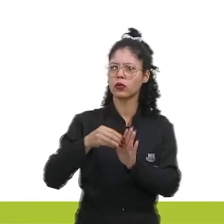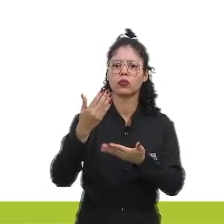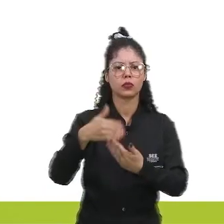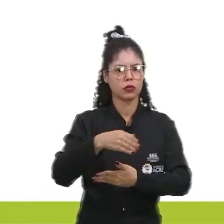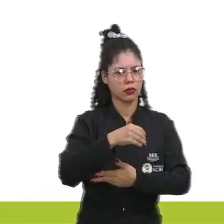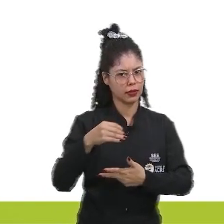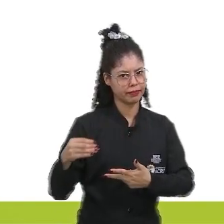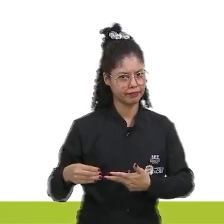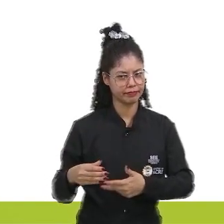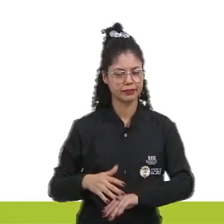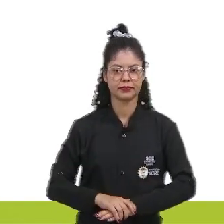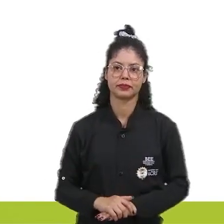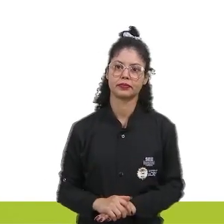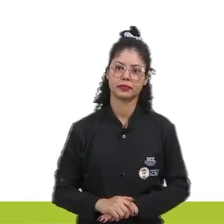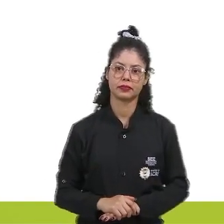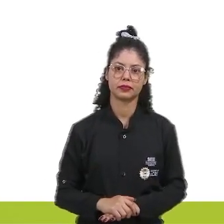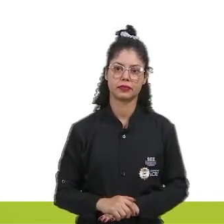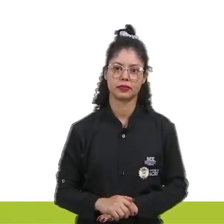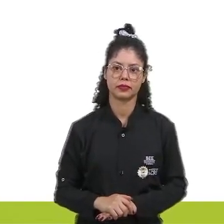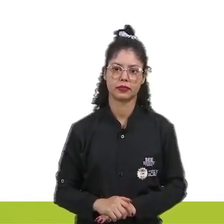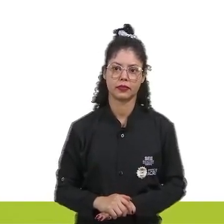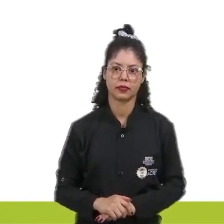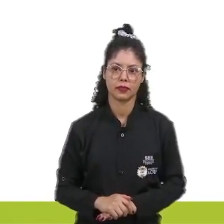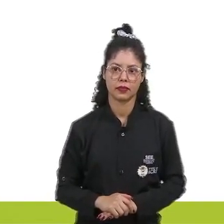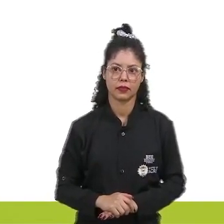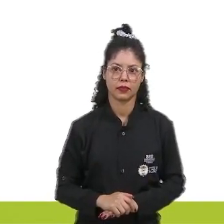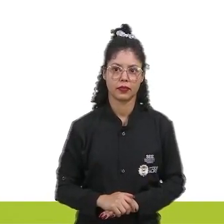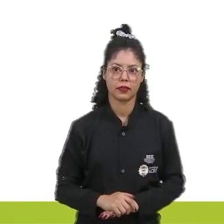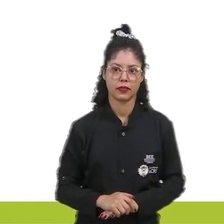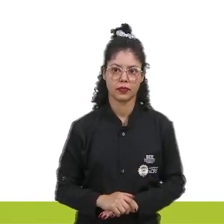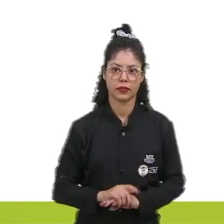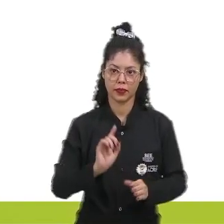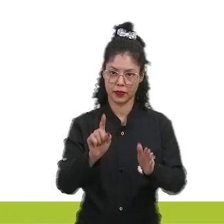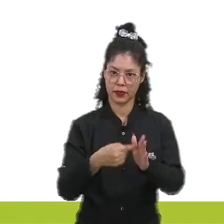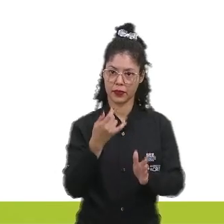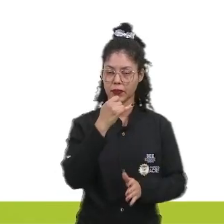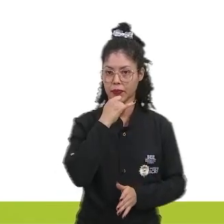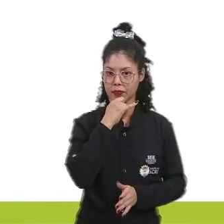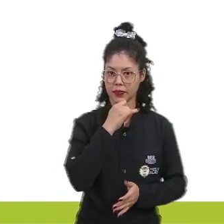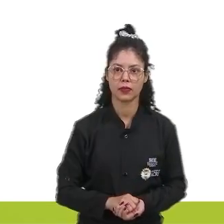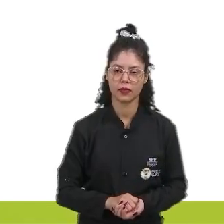de Enem. Vamos lá, deixa eu passar aqui um pouquinho e vamos ao primeiro exemplo.